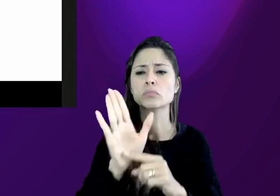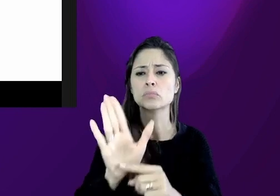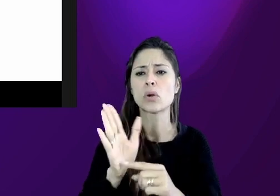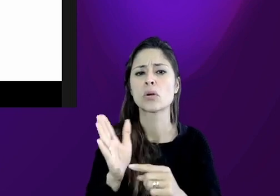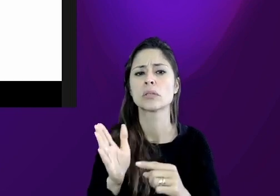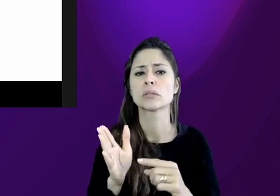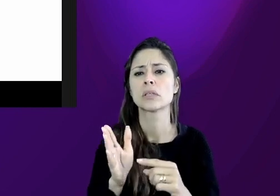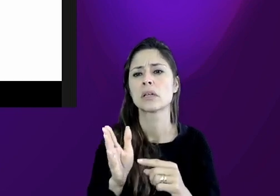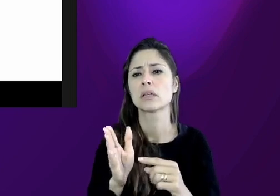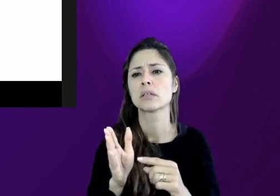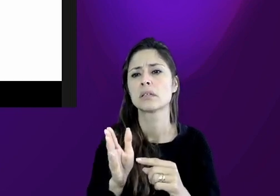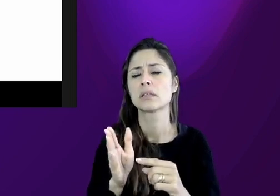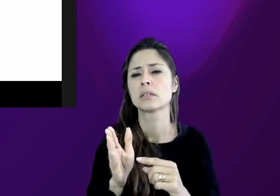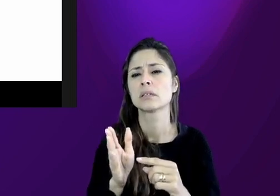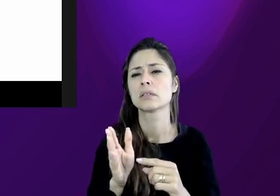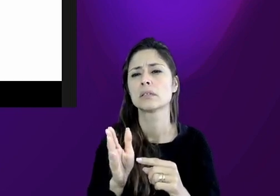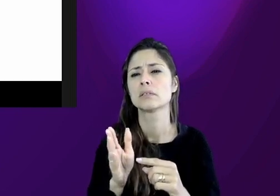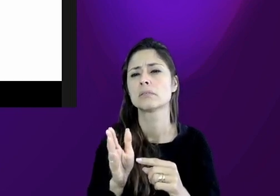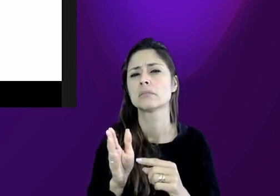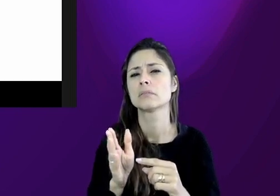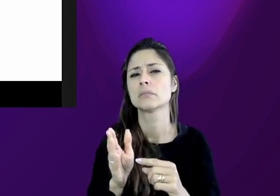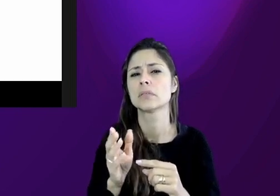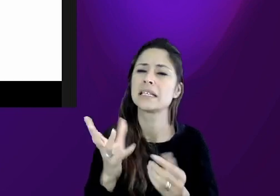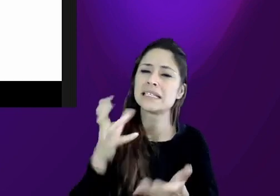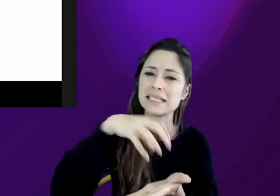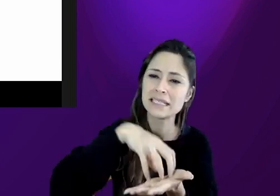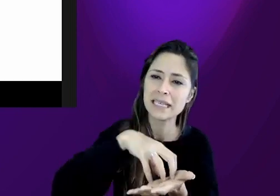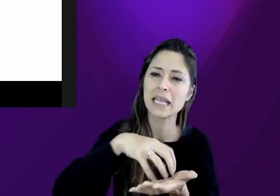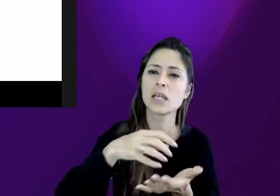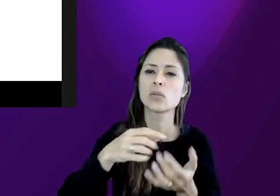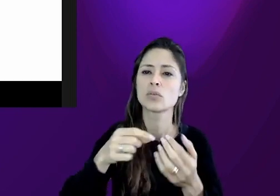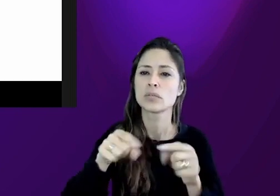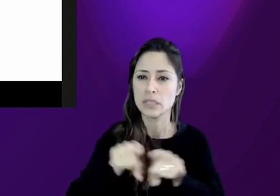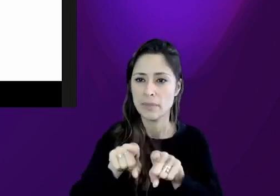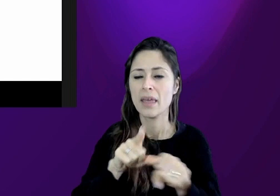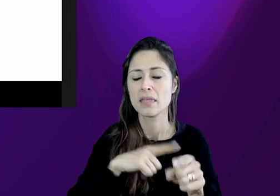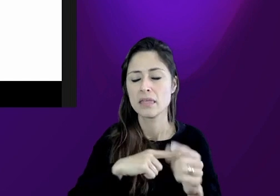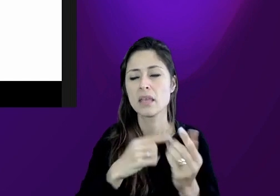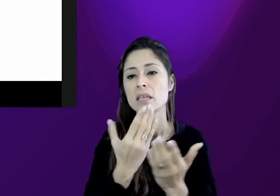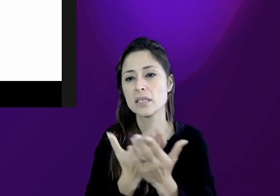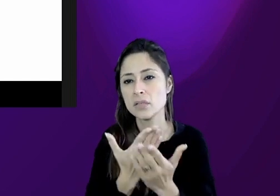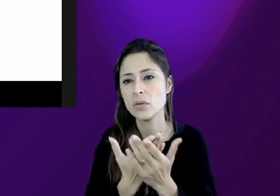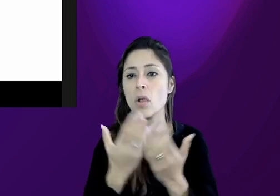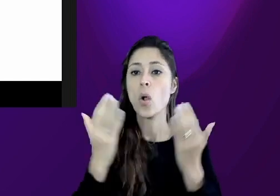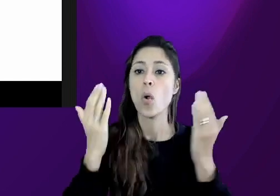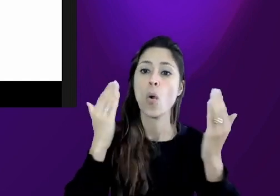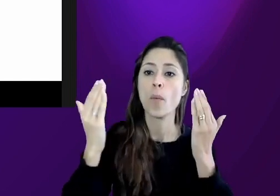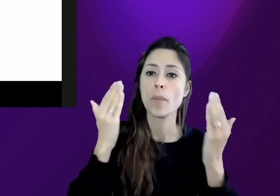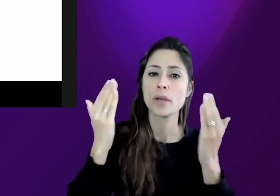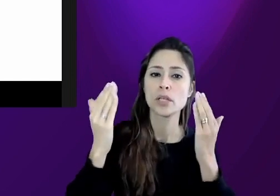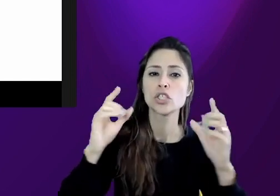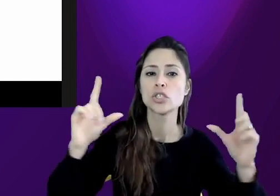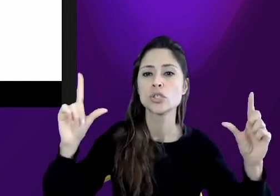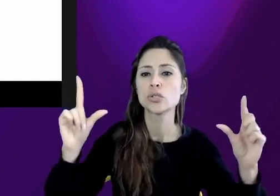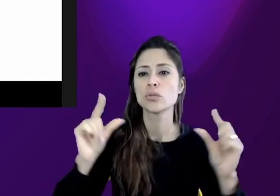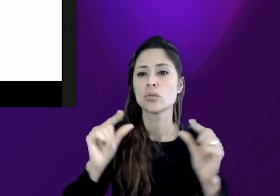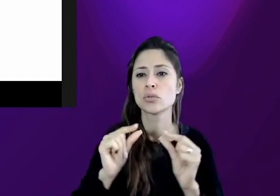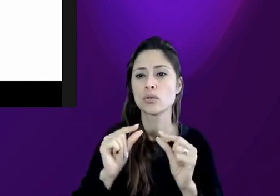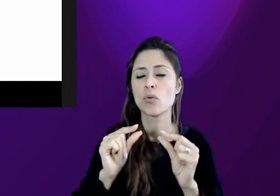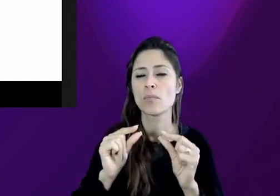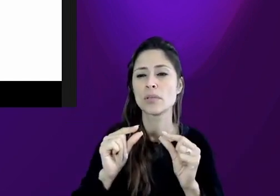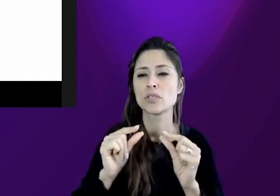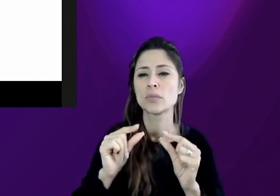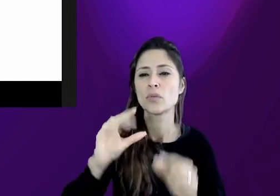princípio, em centros únicos, com uma comparação diminuindo a conversão.